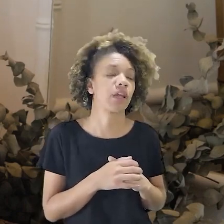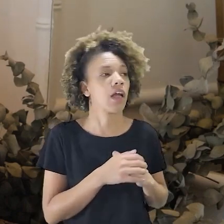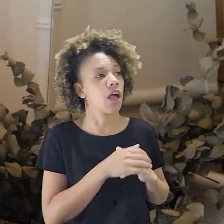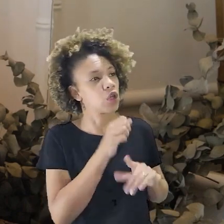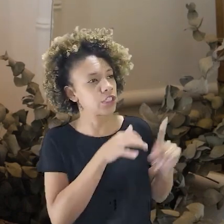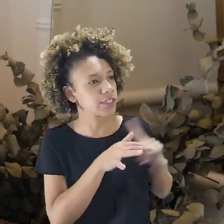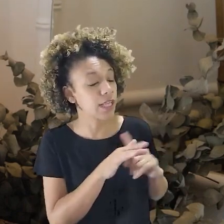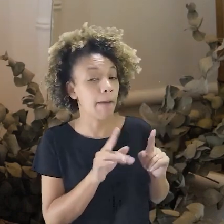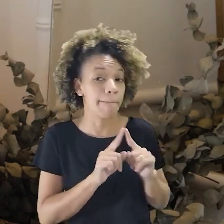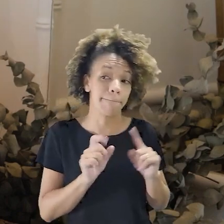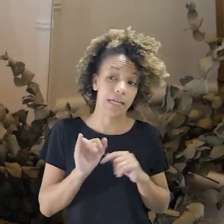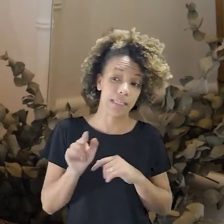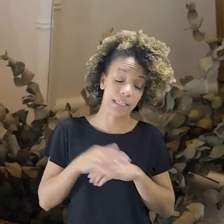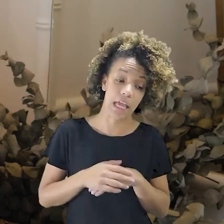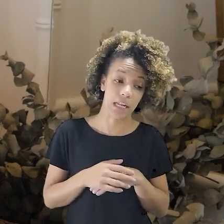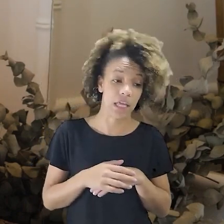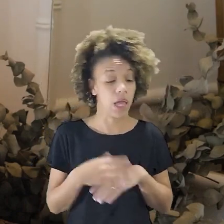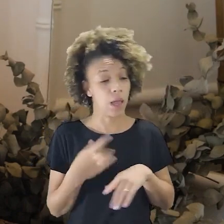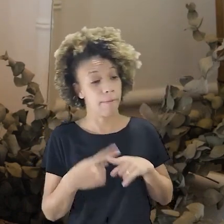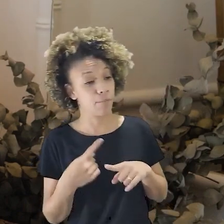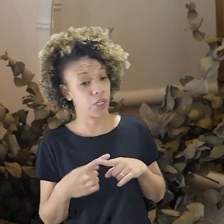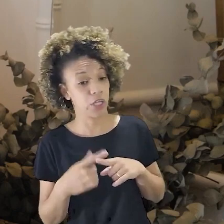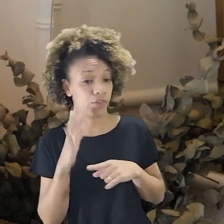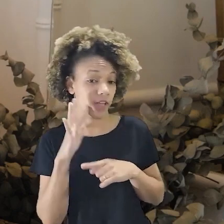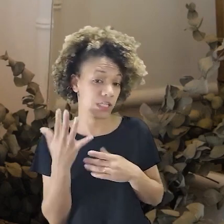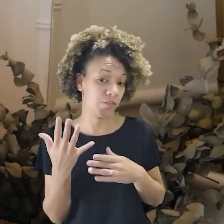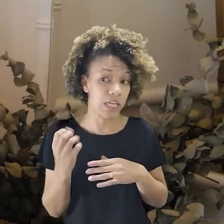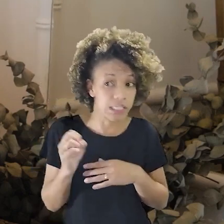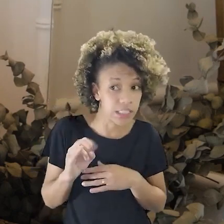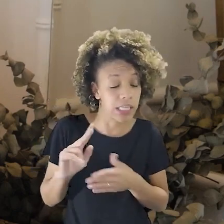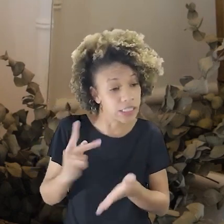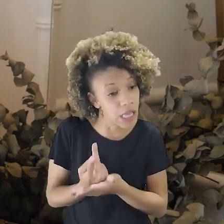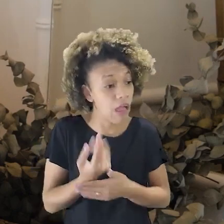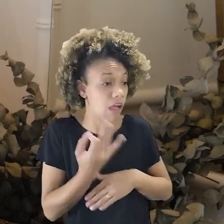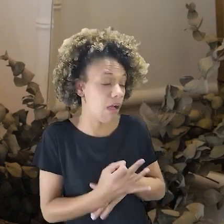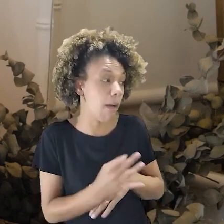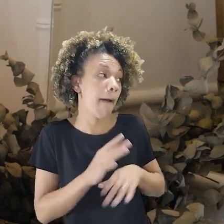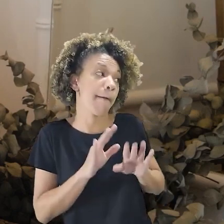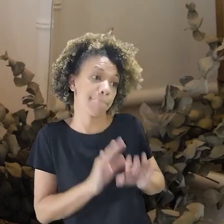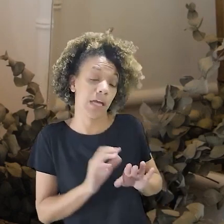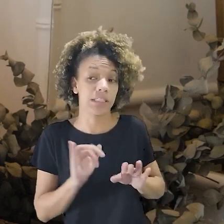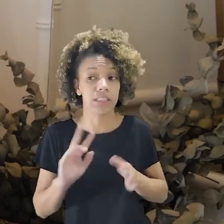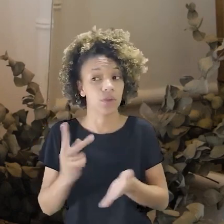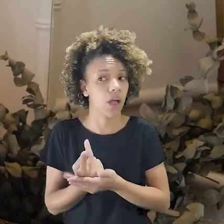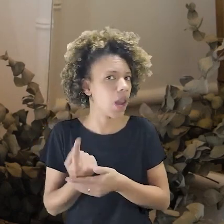o público falar, mas se ele fez... Ah, porque não dá pra decidir se ele tá fazendo coisa errada ou certa. Mas se ele fizer coisa